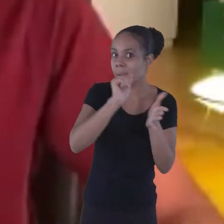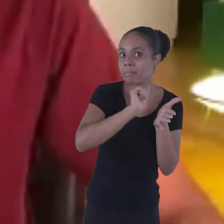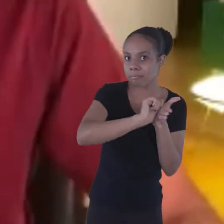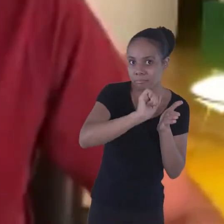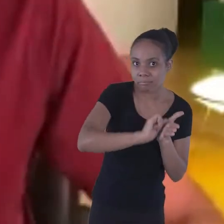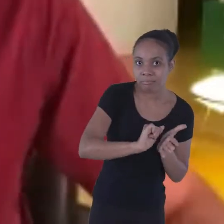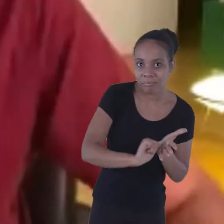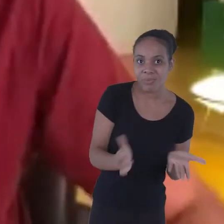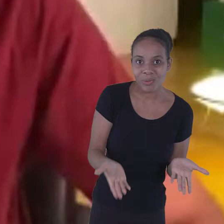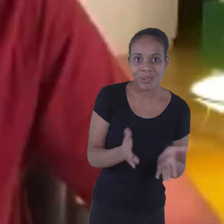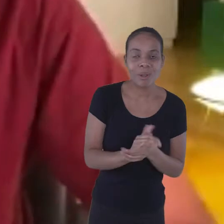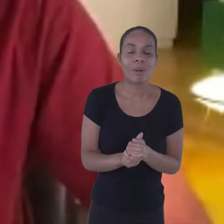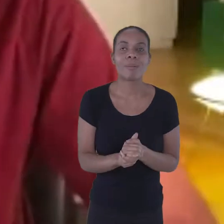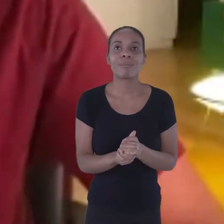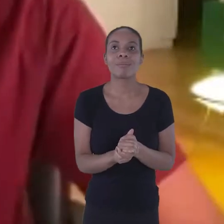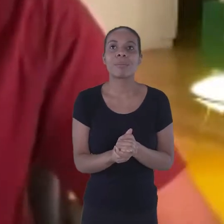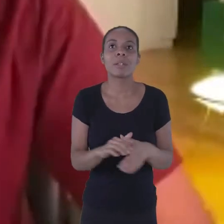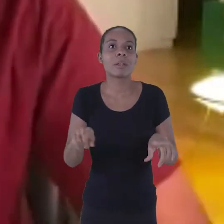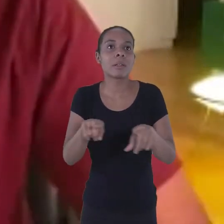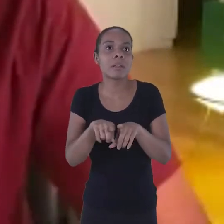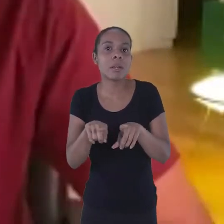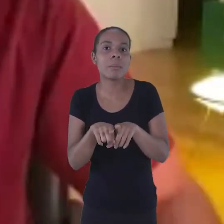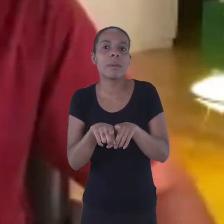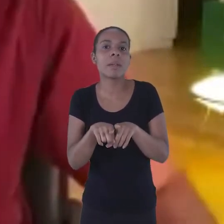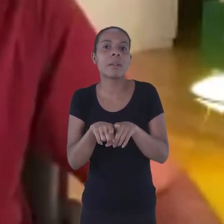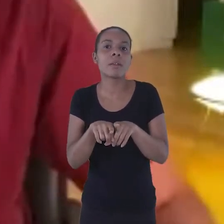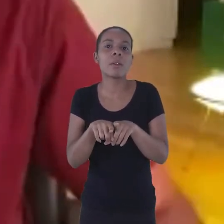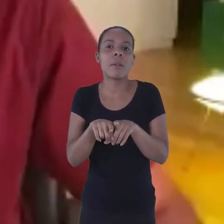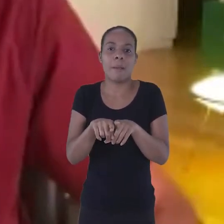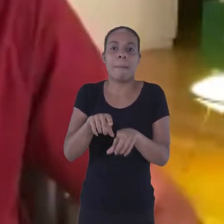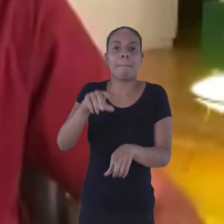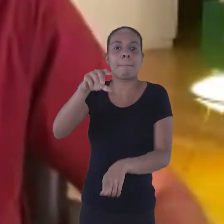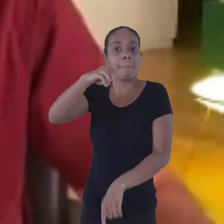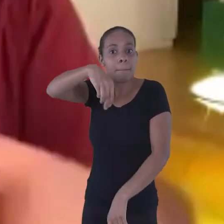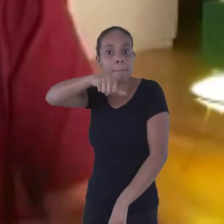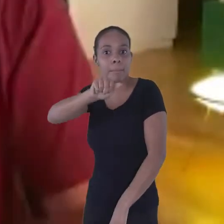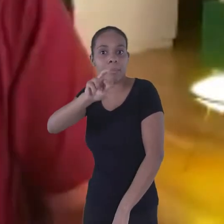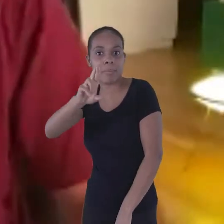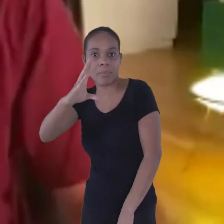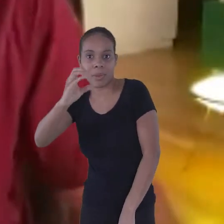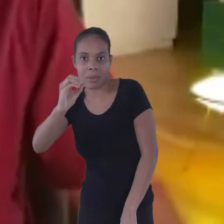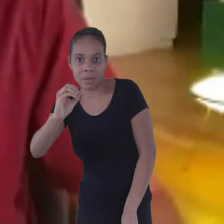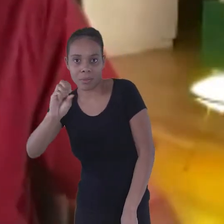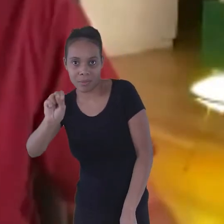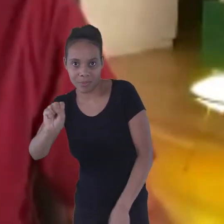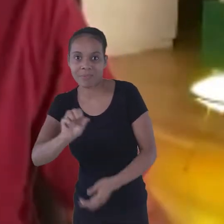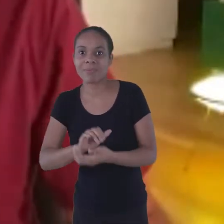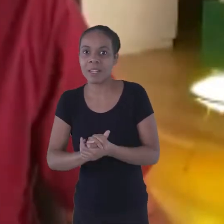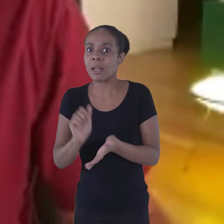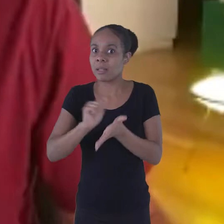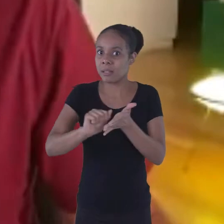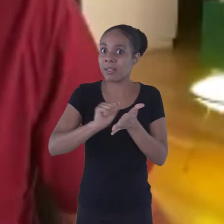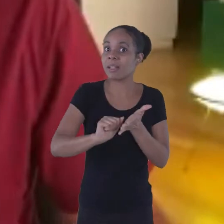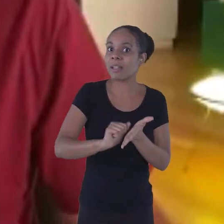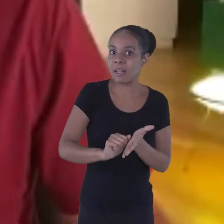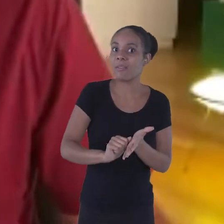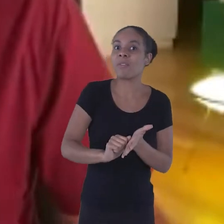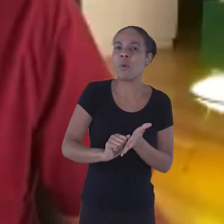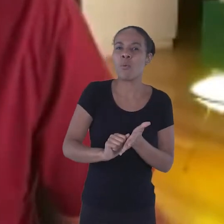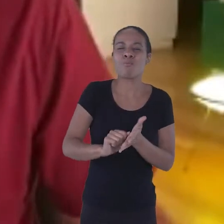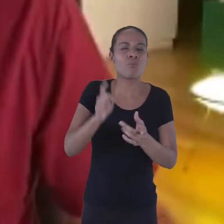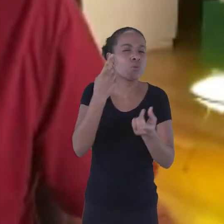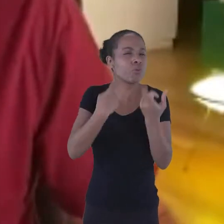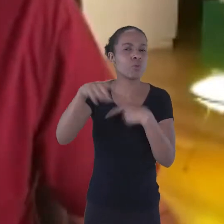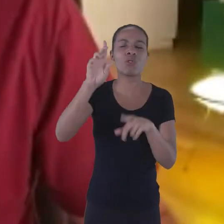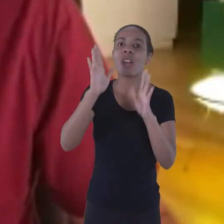Plínio Marcos. Pagu Sofredini, Marcos Caruso, que escreveu talvez o maior sucesso do teatro brasileiro de